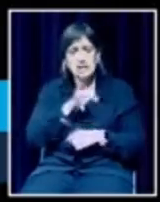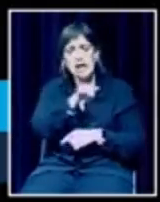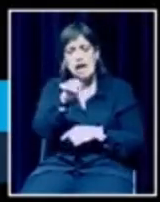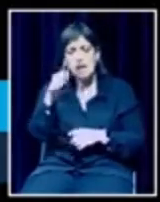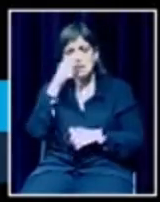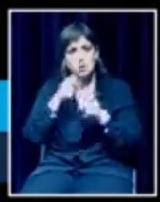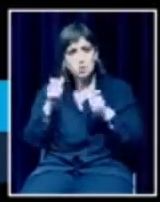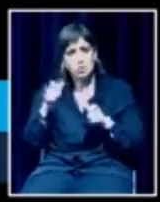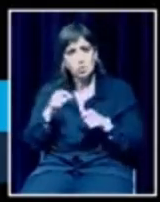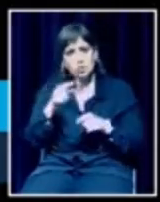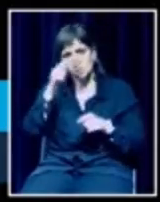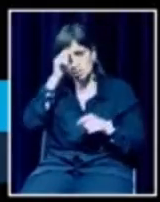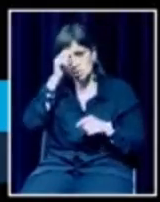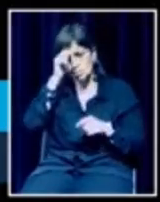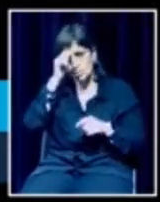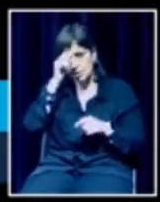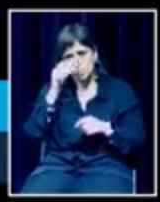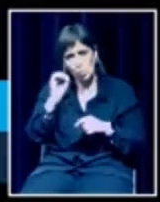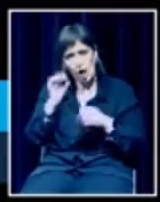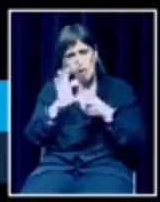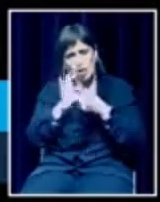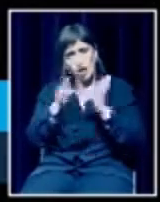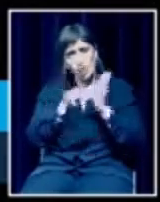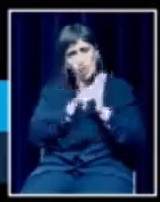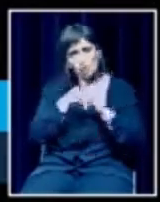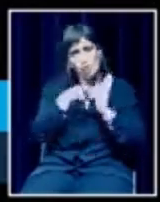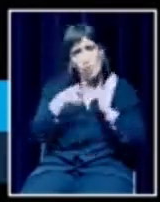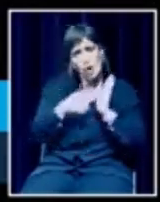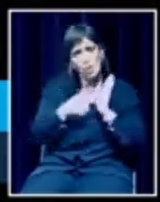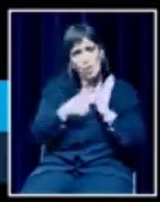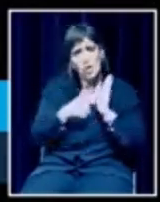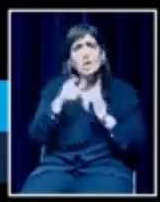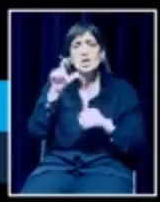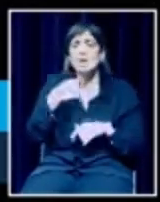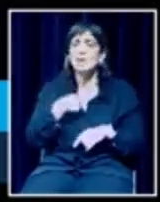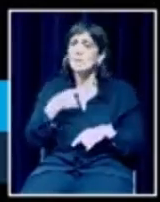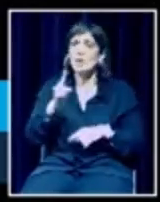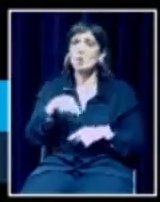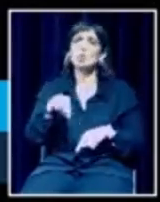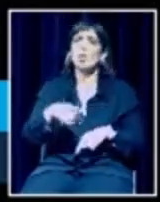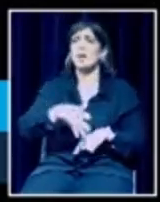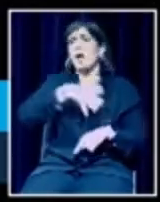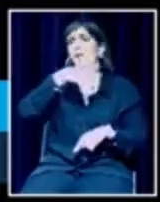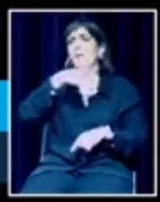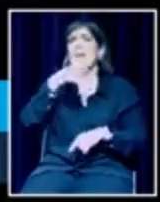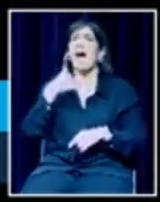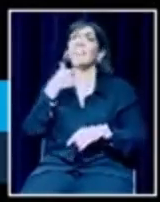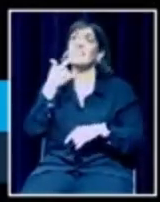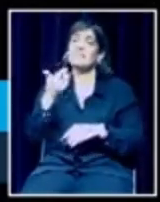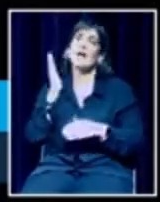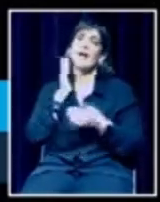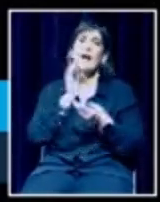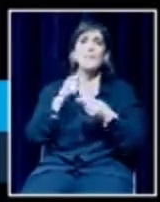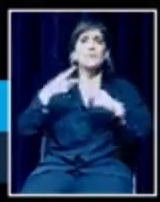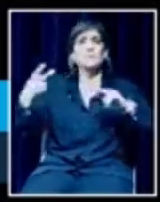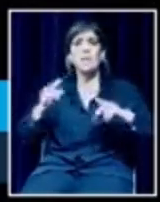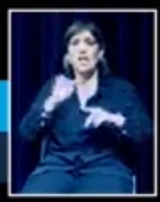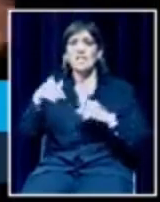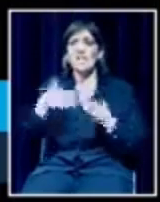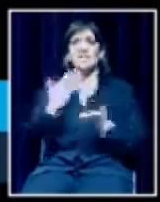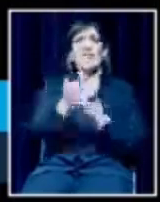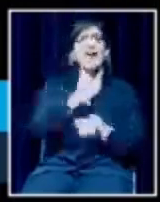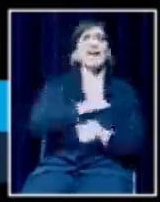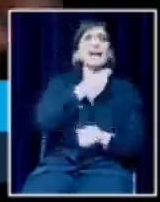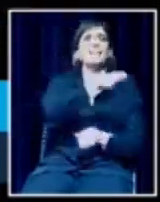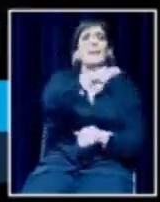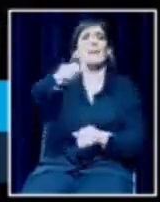dignas daquilo que o artigo 9º determina e eu não tô aqui a pregar que a câmara municipal Deva dar imóveis